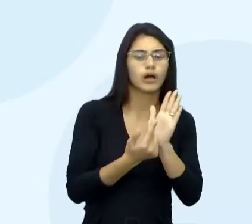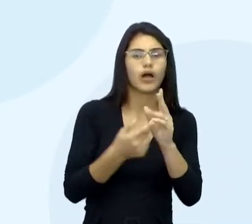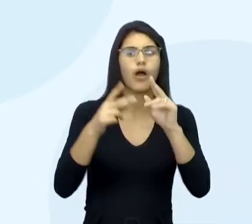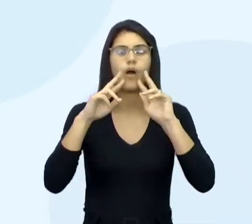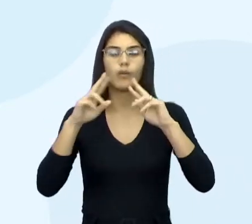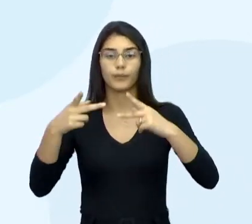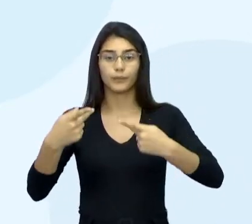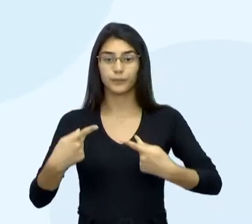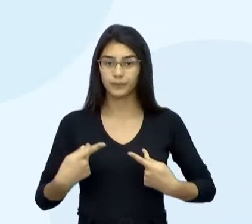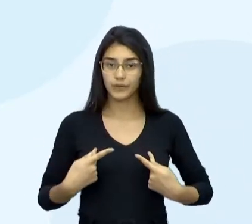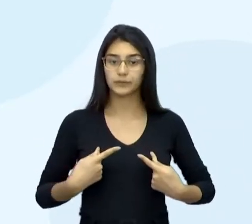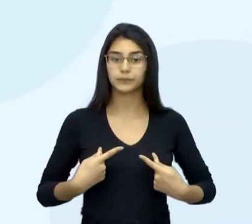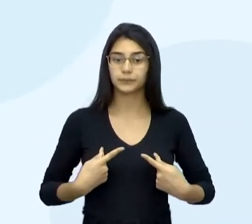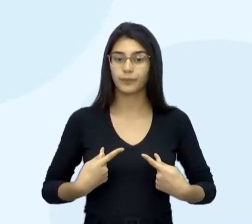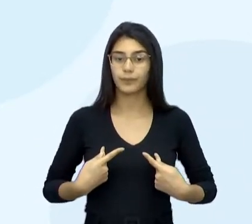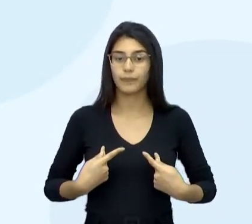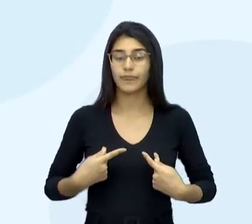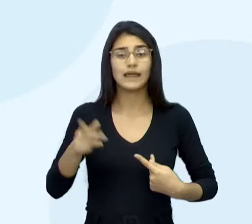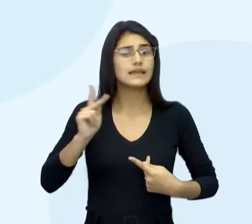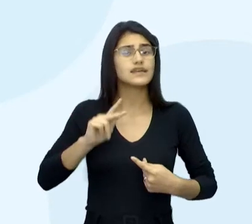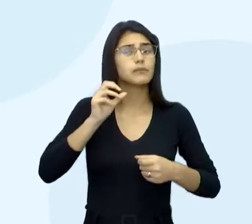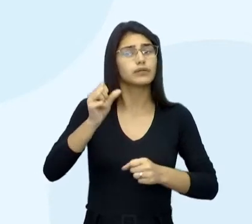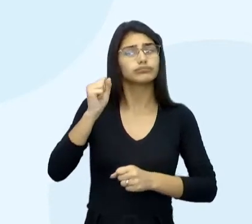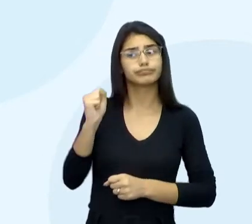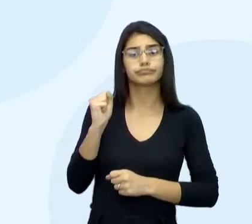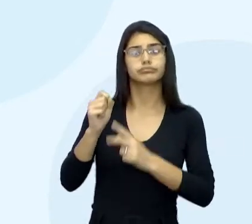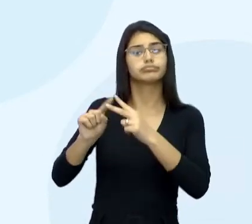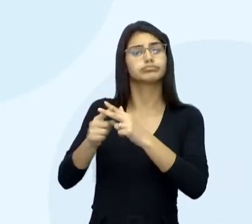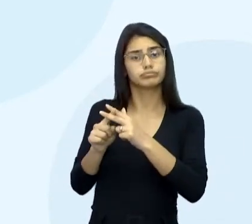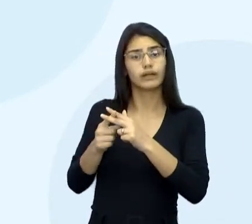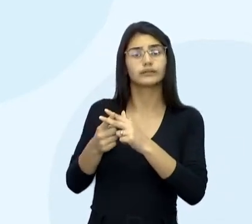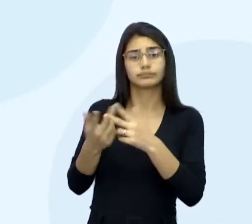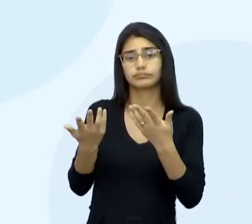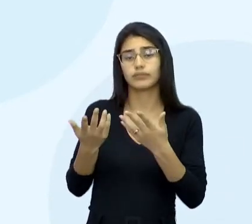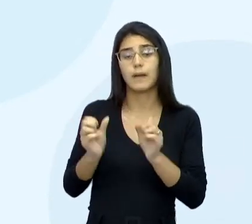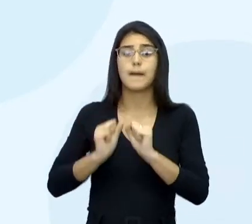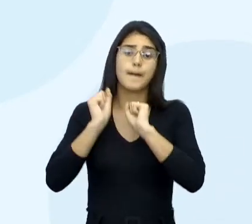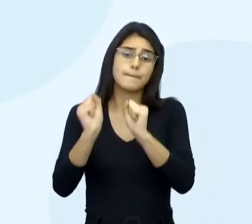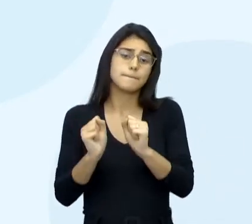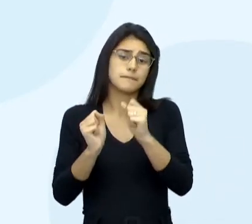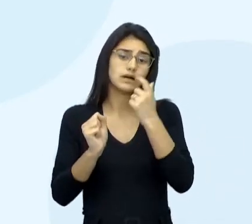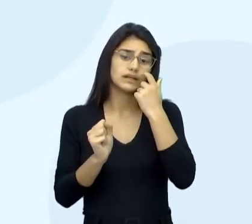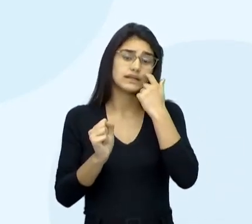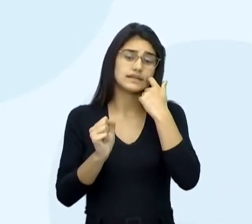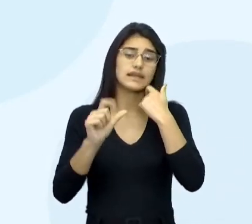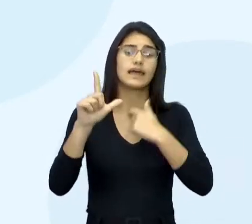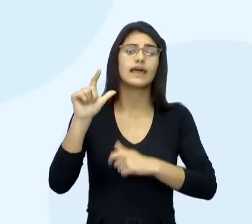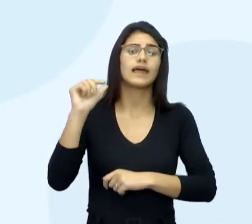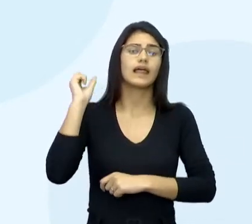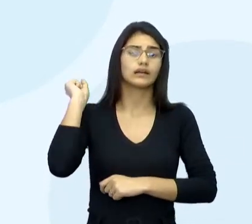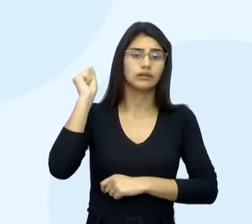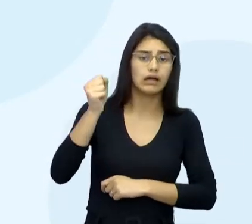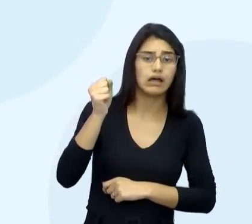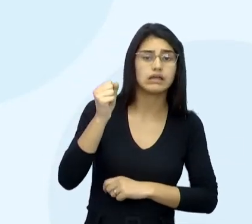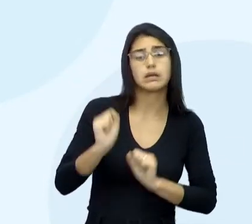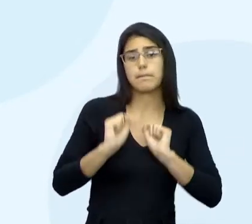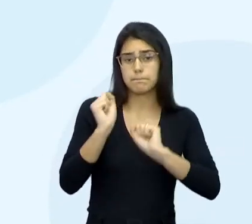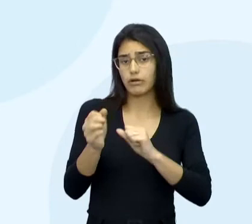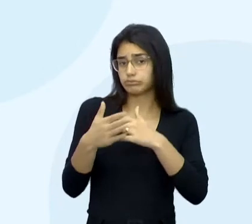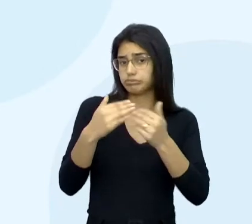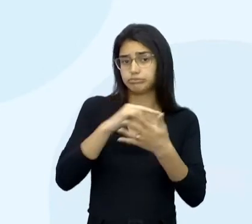humanos segurando alguma ferramenta. Não por acaso, ali pode ser uma lança, enfim.